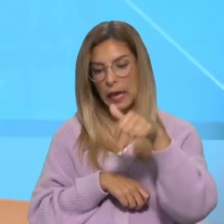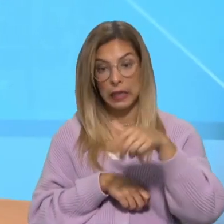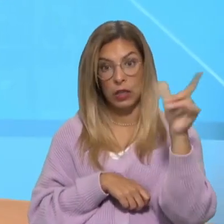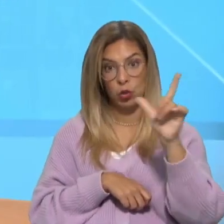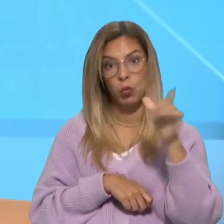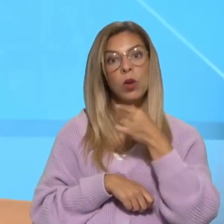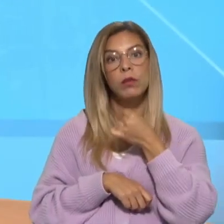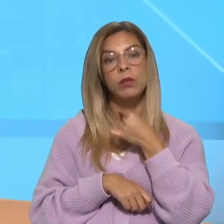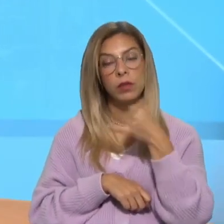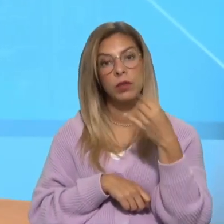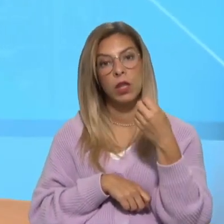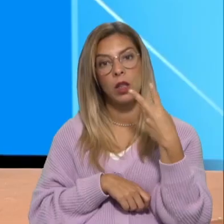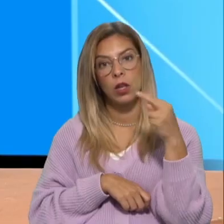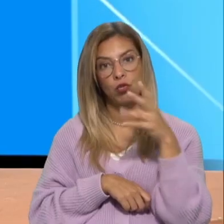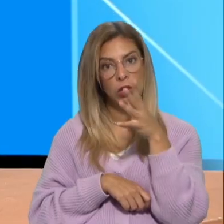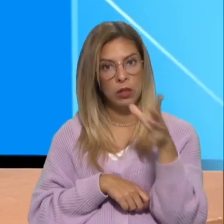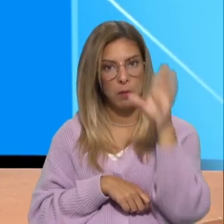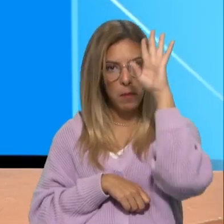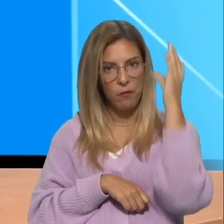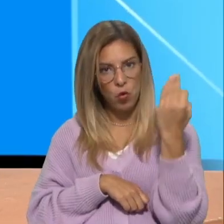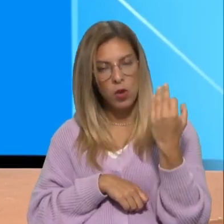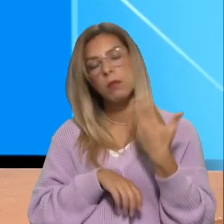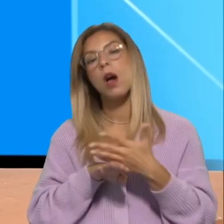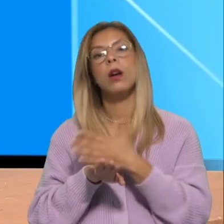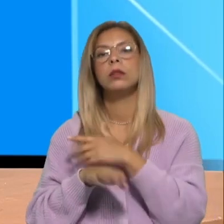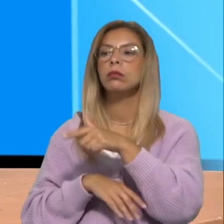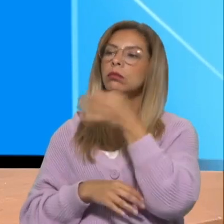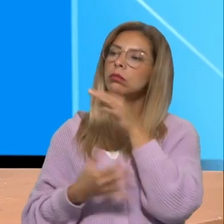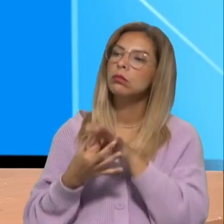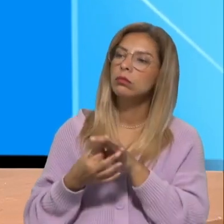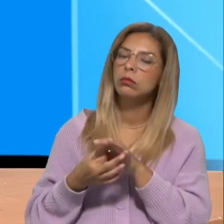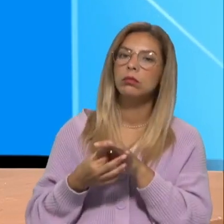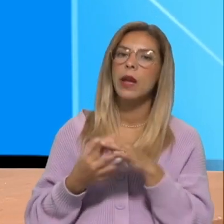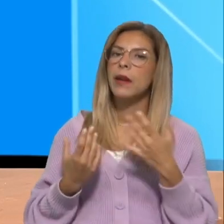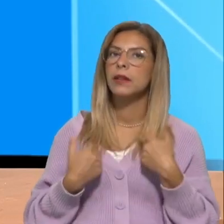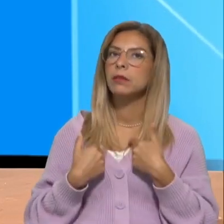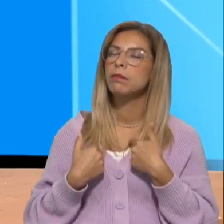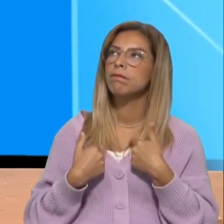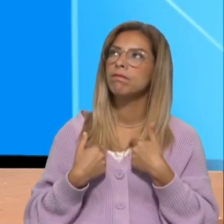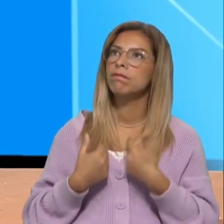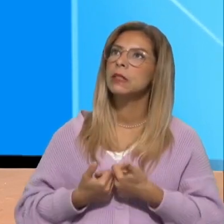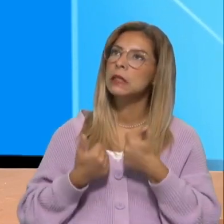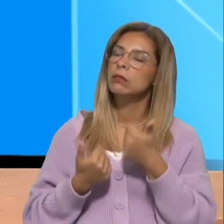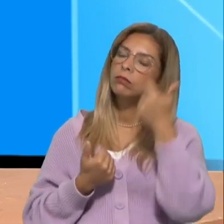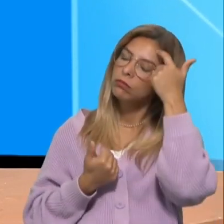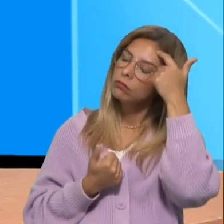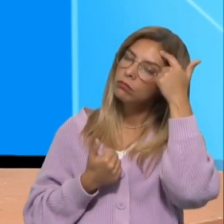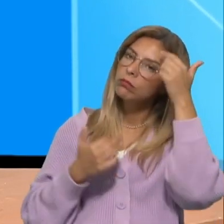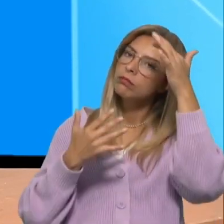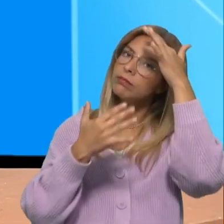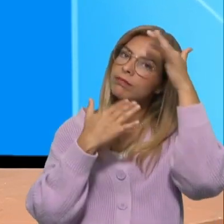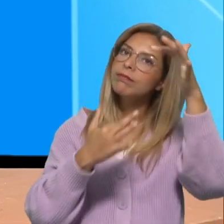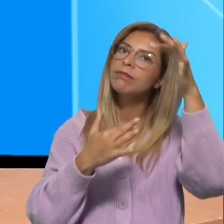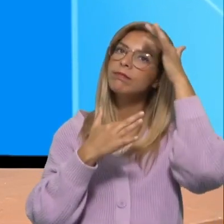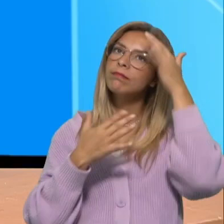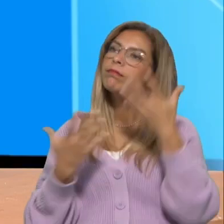agosto de 2023, mas dizia eu, aqui a proposta é não perdermos o fascínio. O